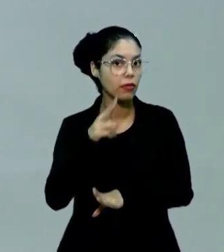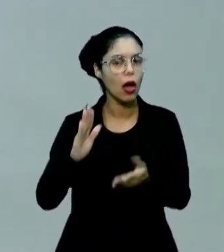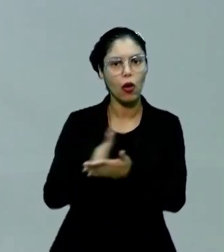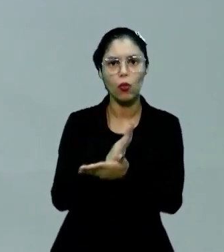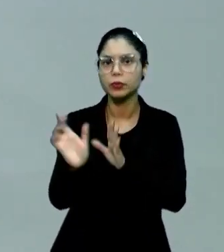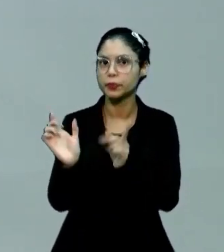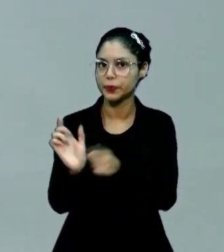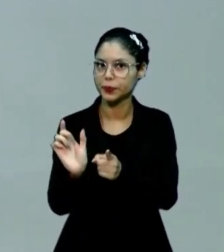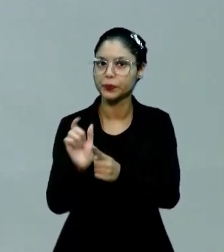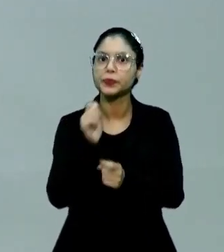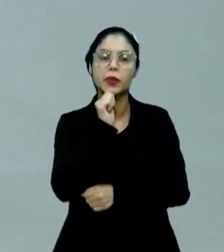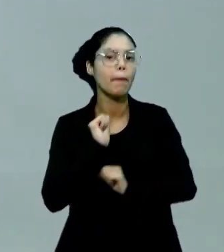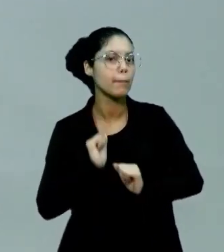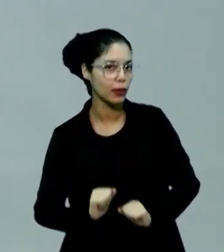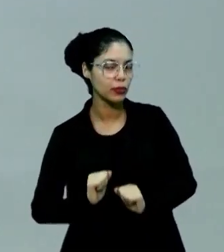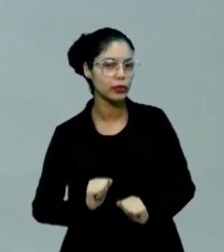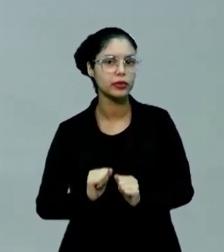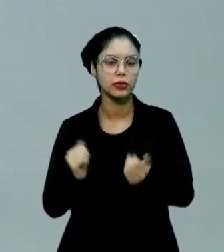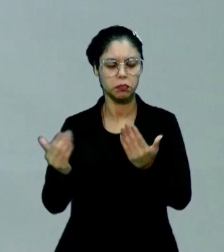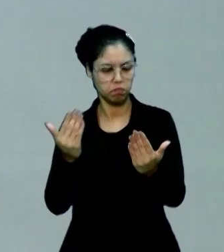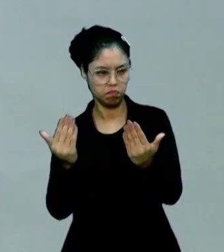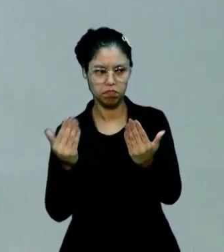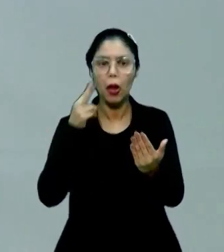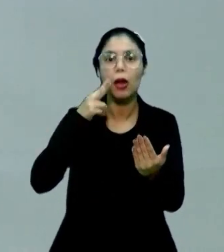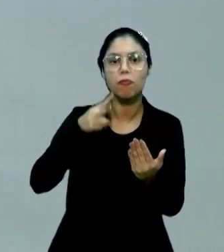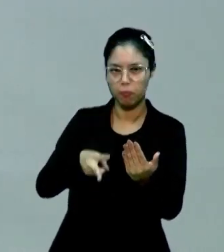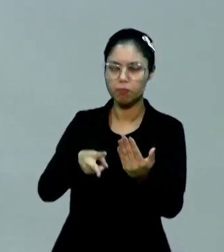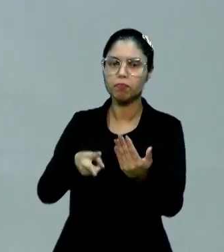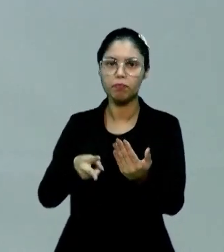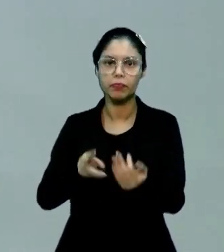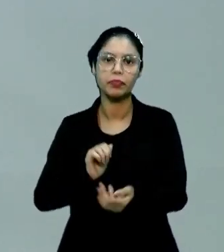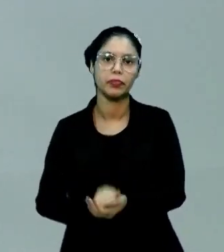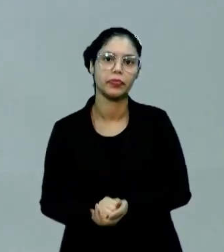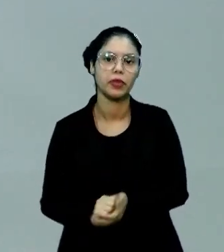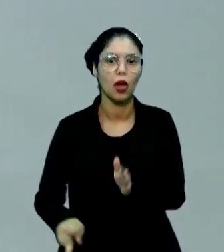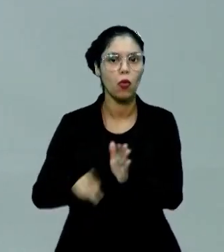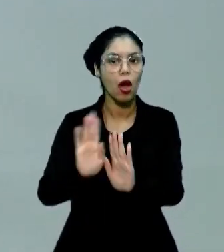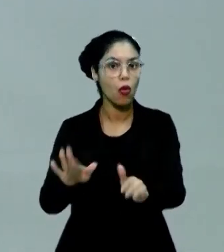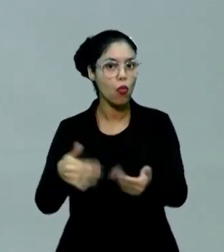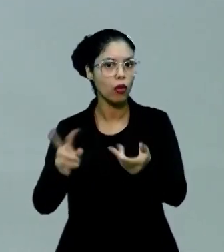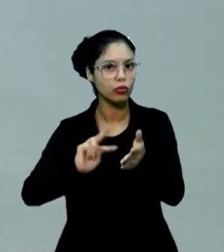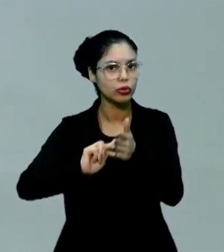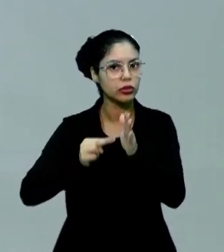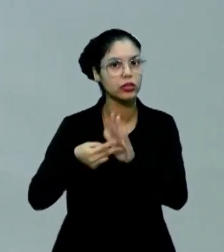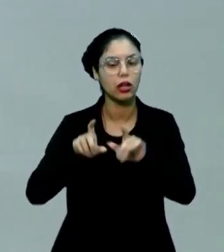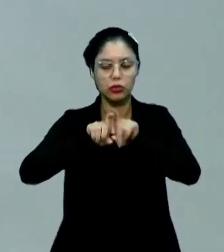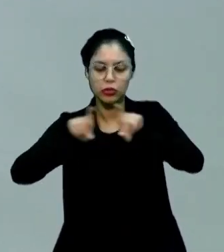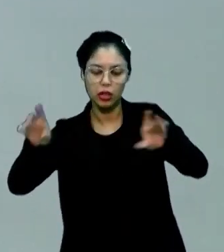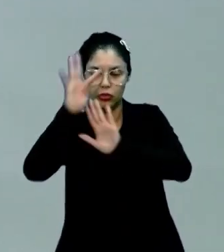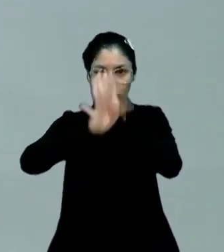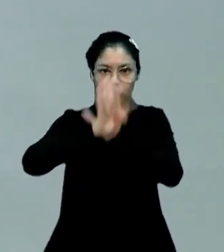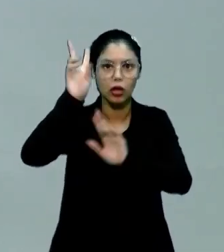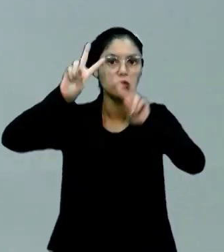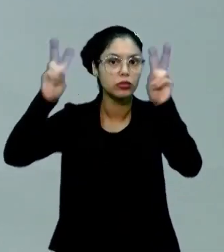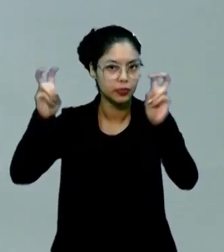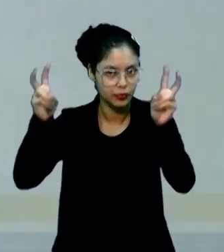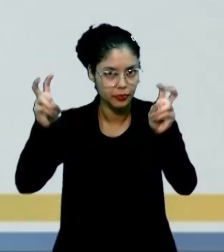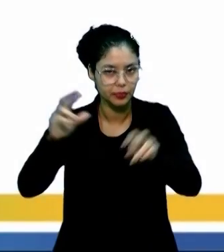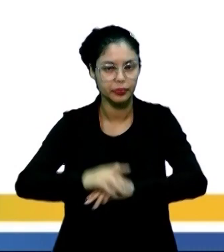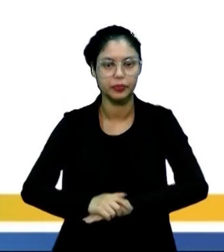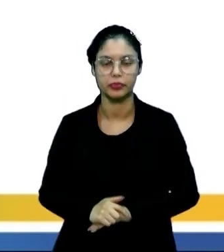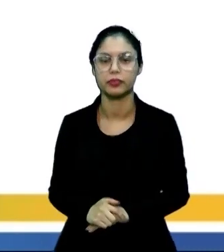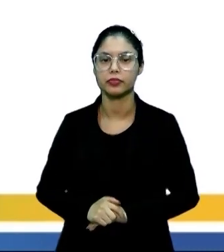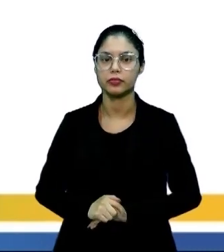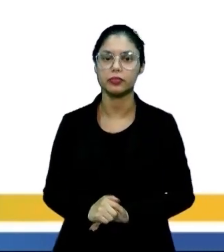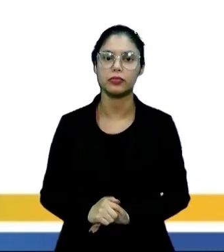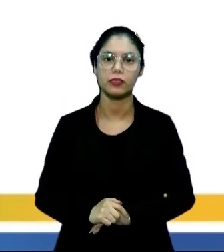algumas palavras que você já podem fazer associação e inferir qual seria o tema do texto, né, que